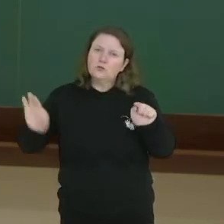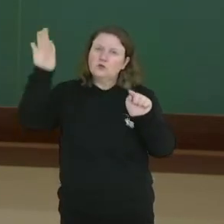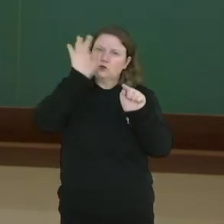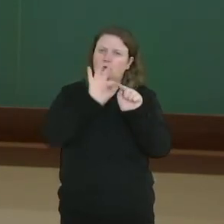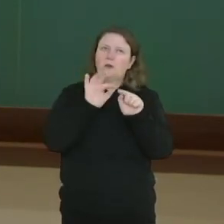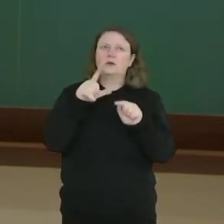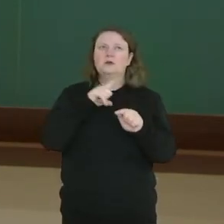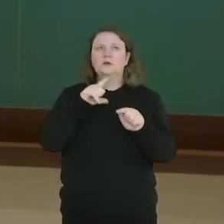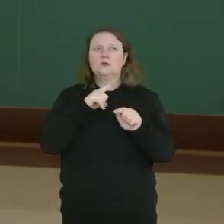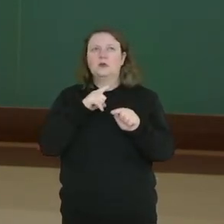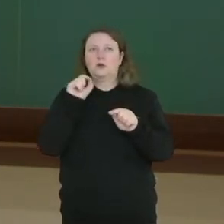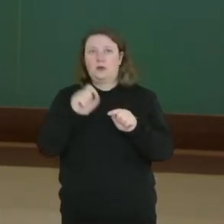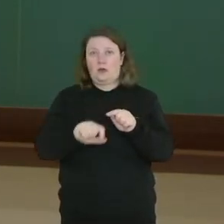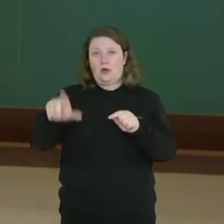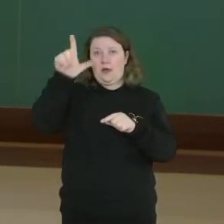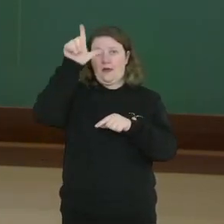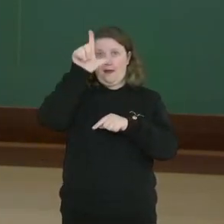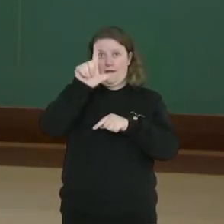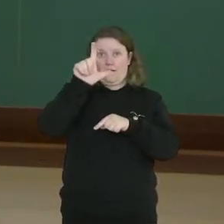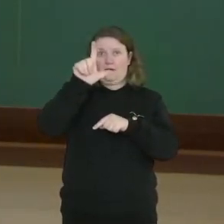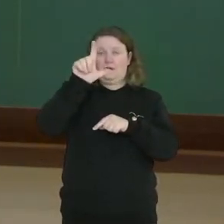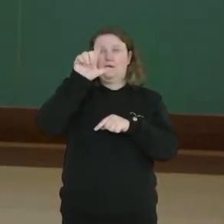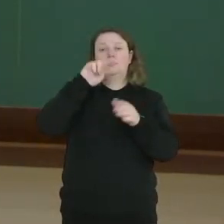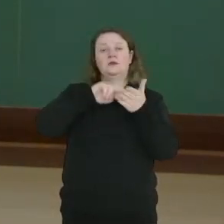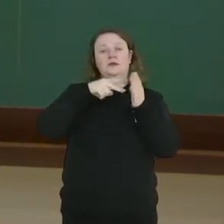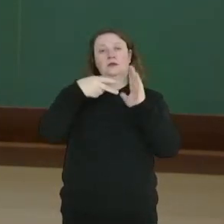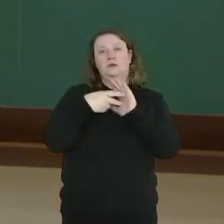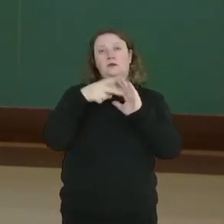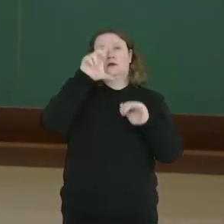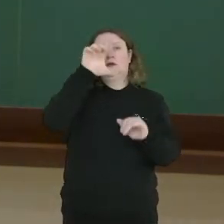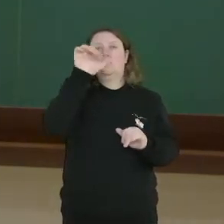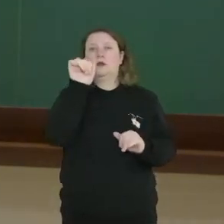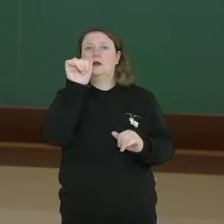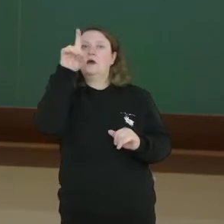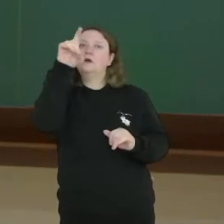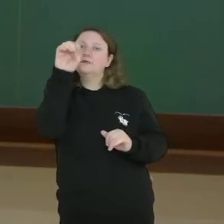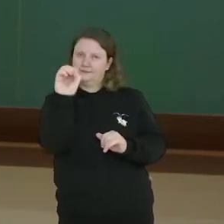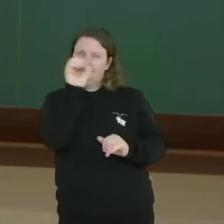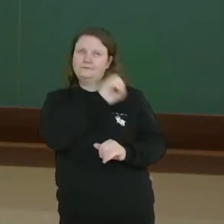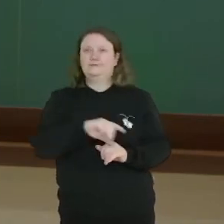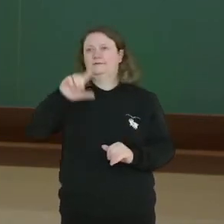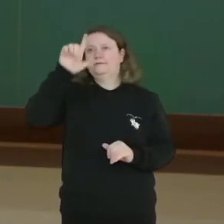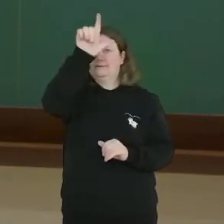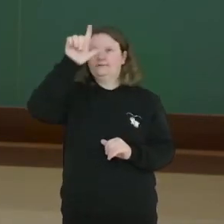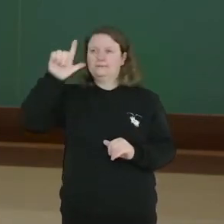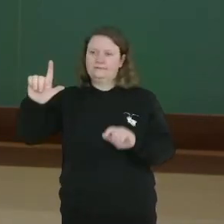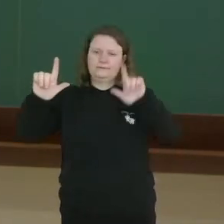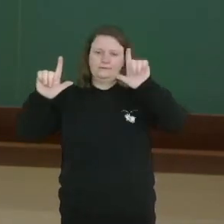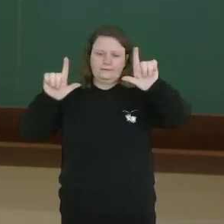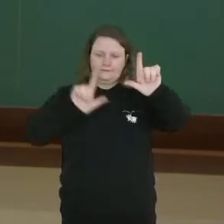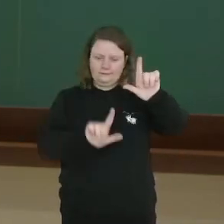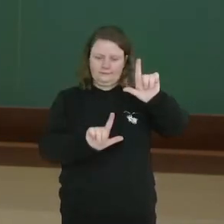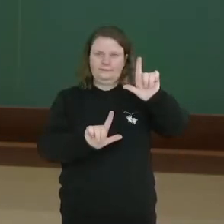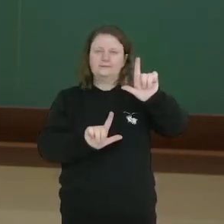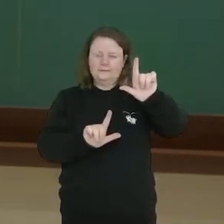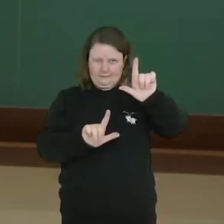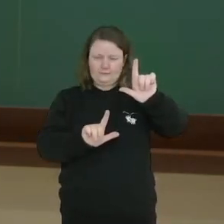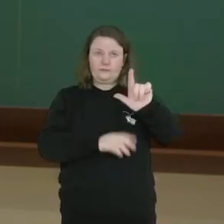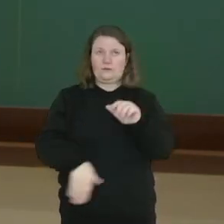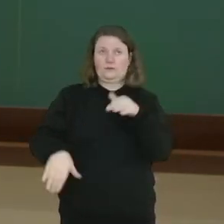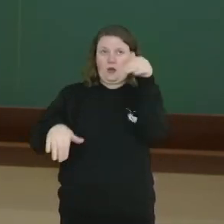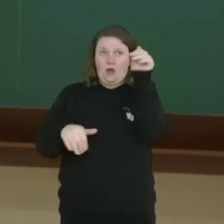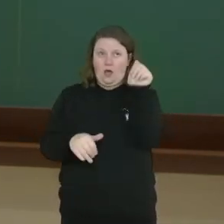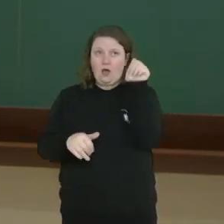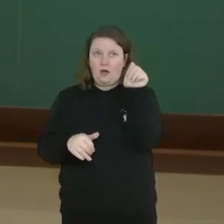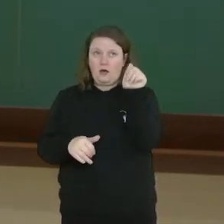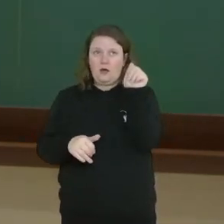legais. L, a medida do lado do quadrado. Lado, lado, lado, lado. Mesma coisa. A é a medida do apótema